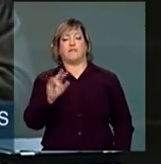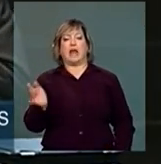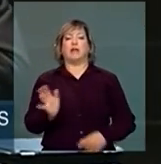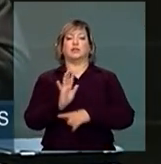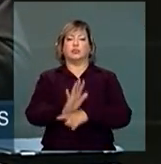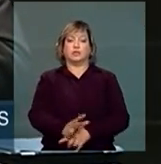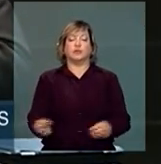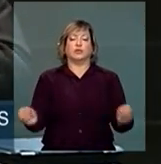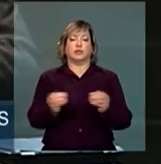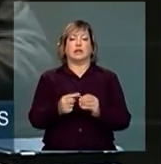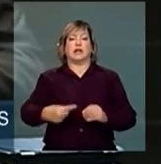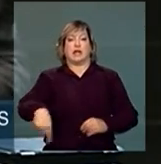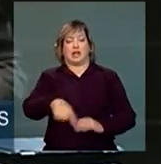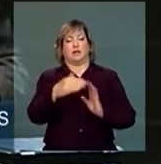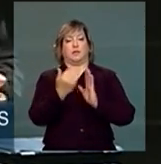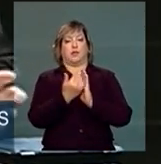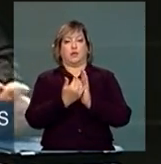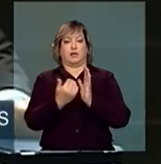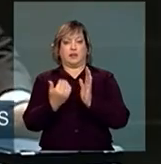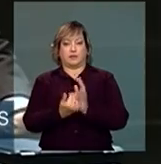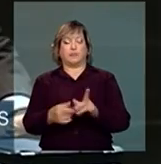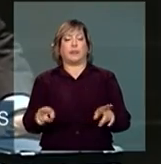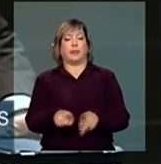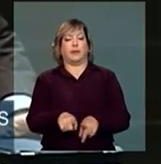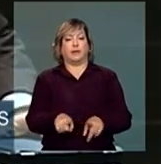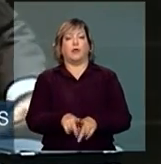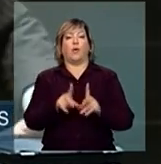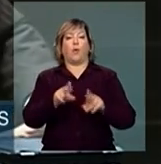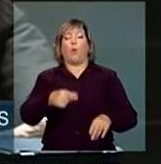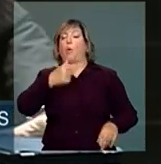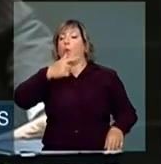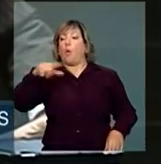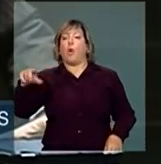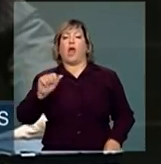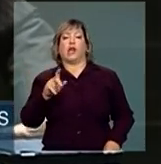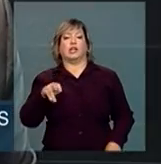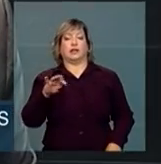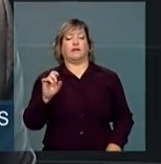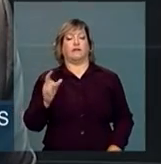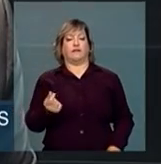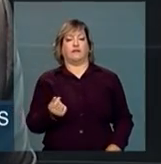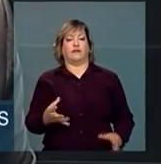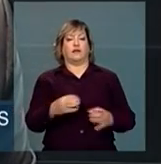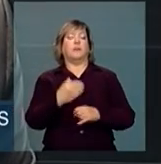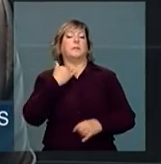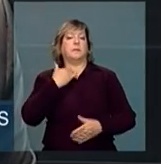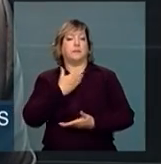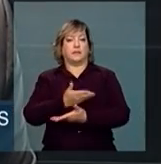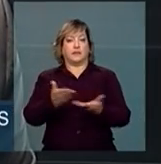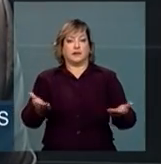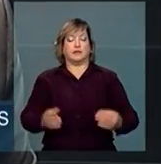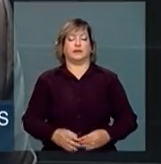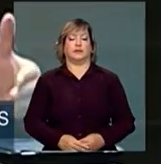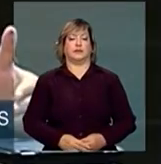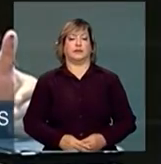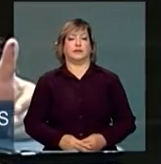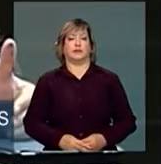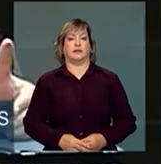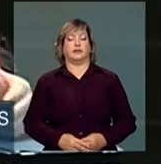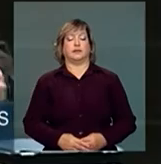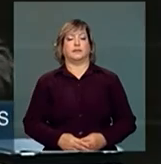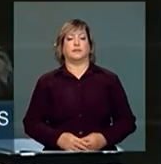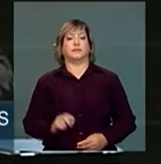implementar esses programas, assim como também outros agentes financeiros. A irrigação, que é